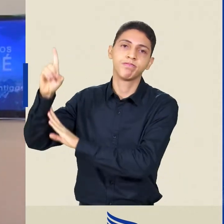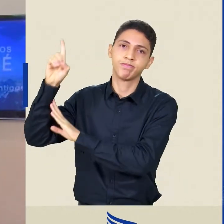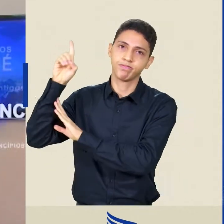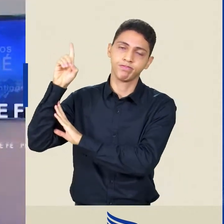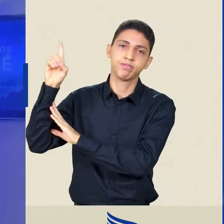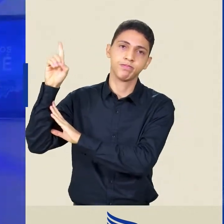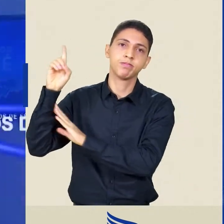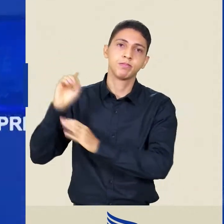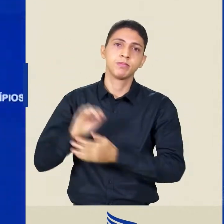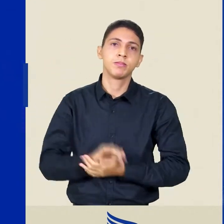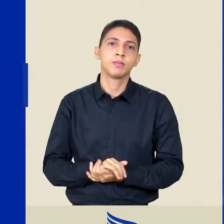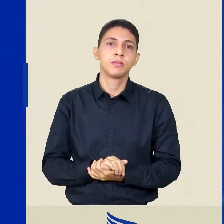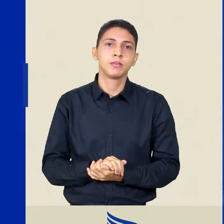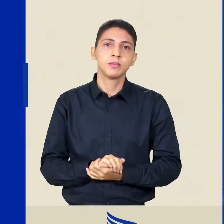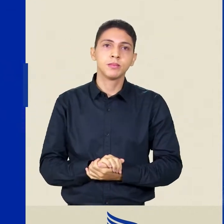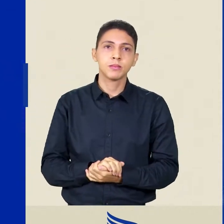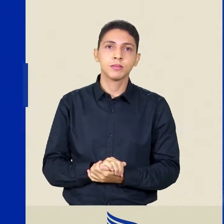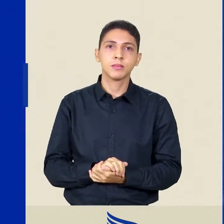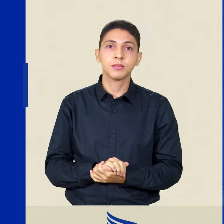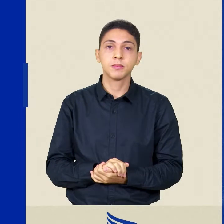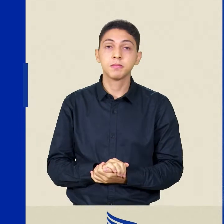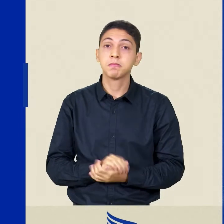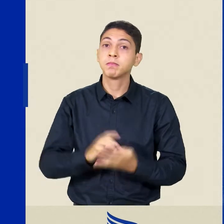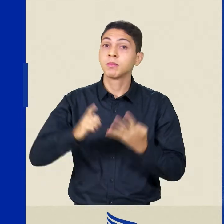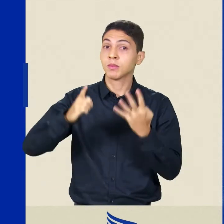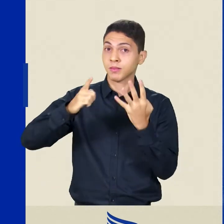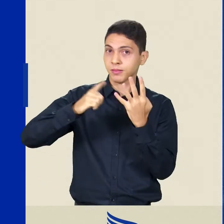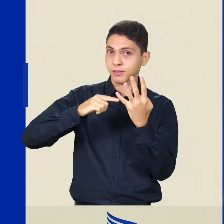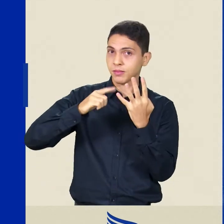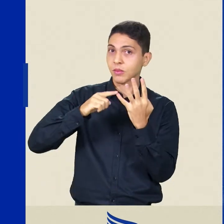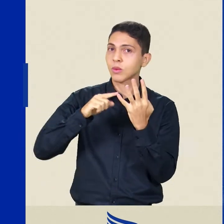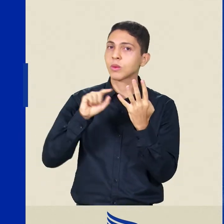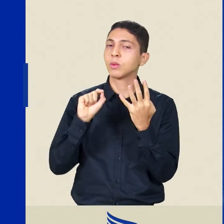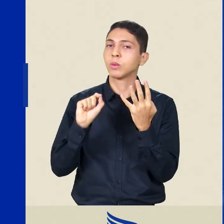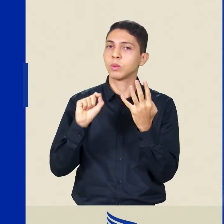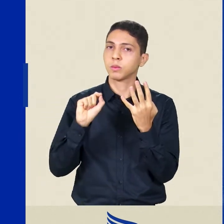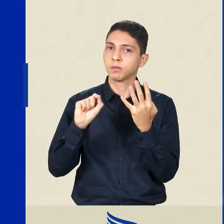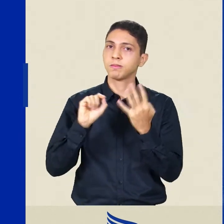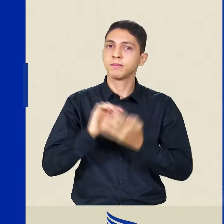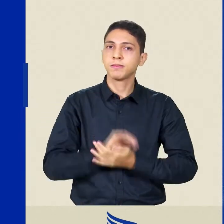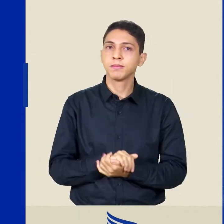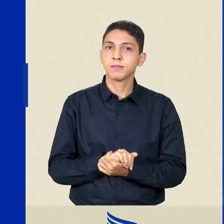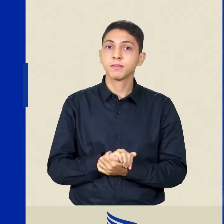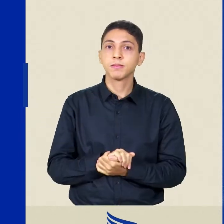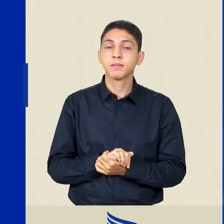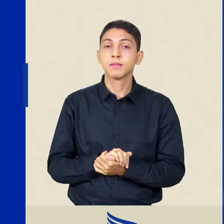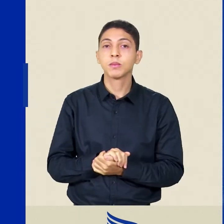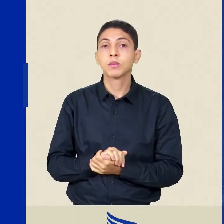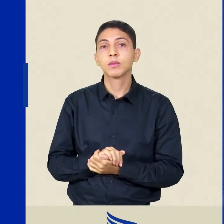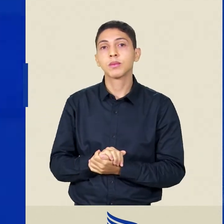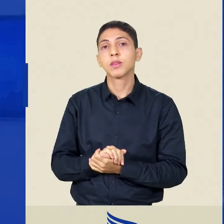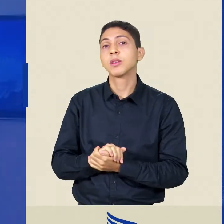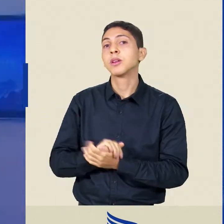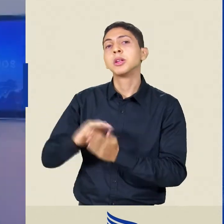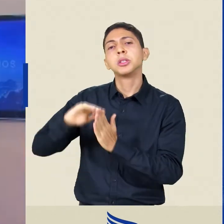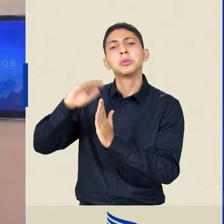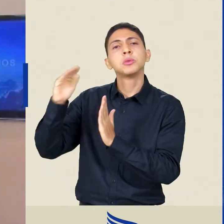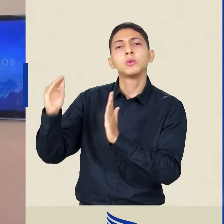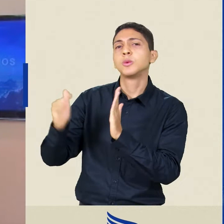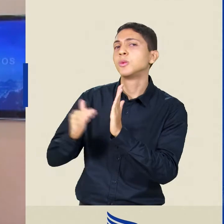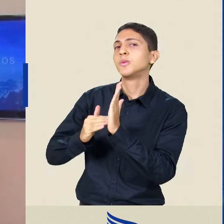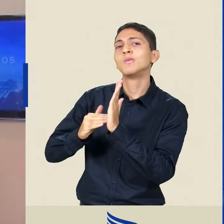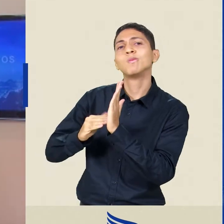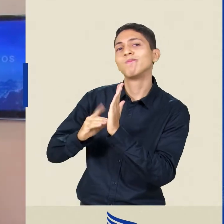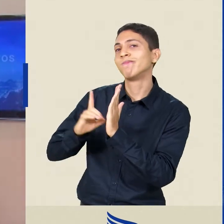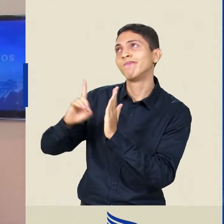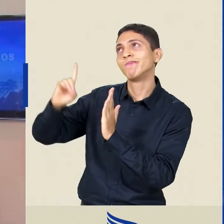o Senhor. A quarta razão é que tudo vem de Deus.